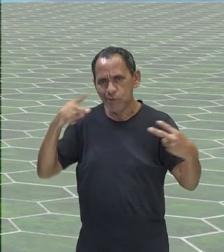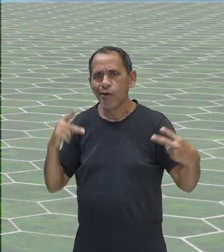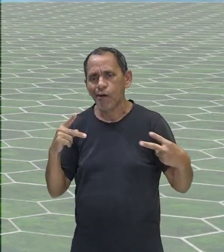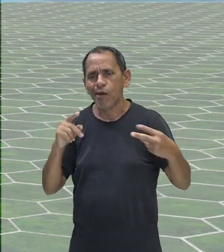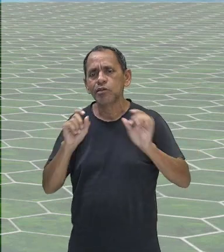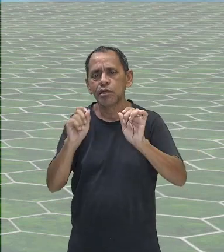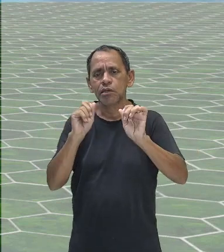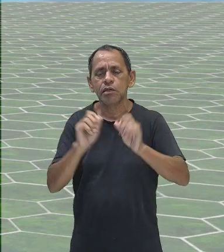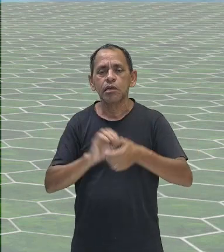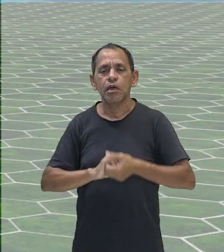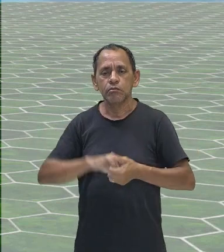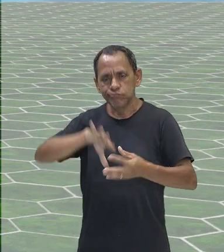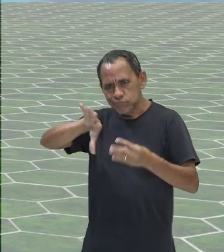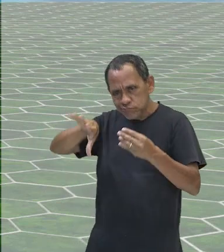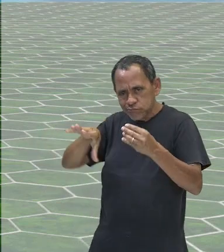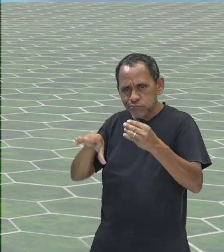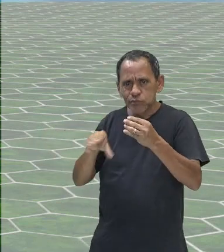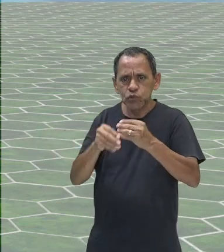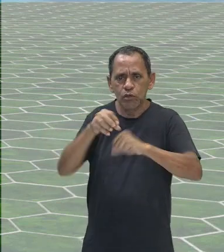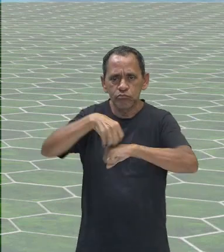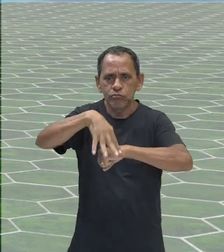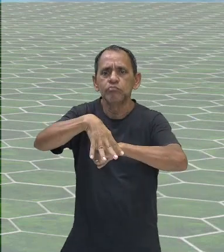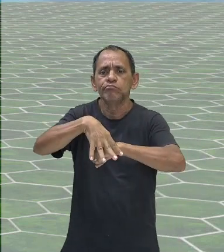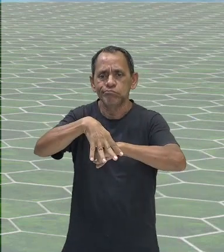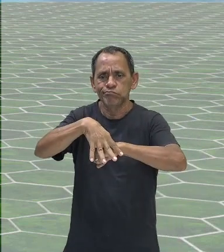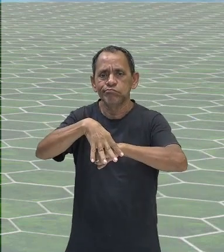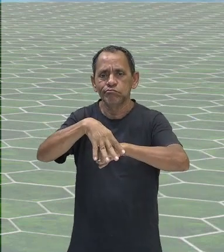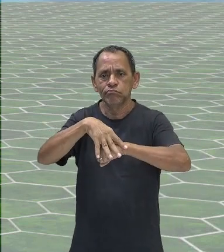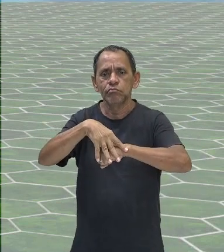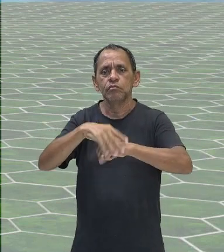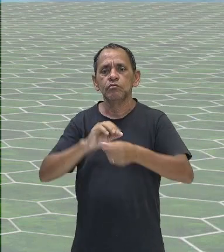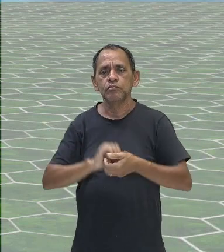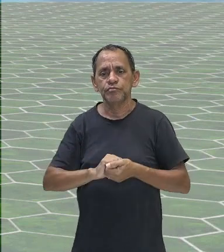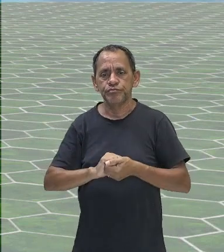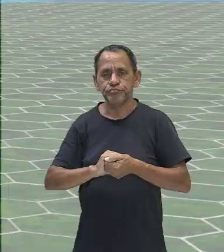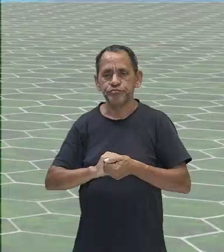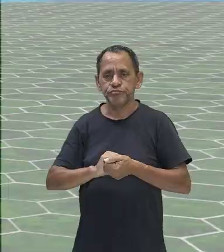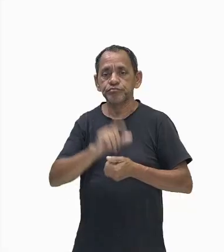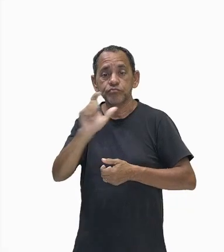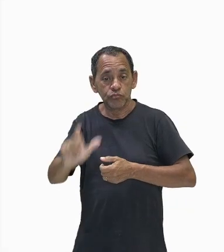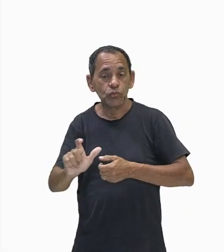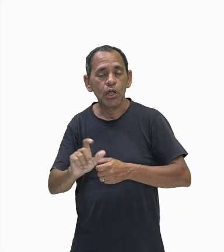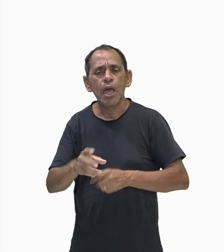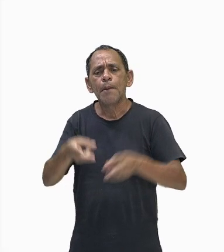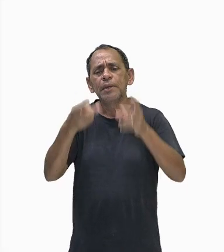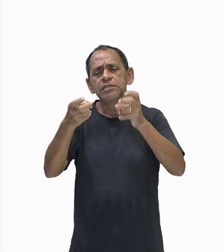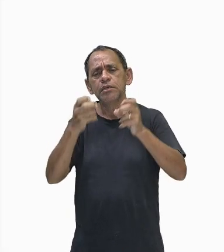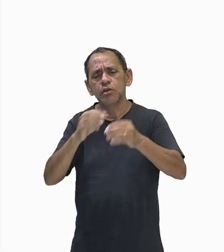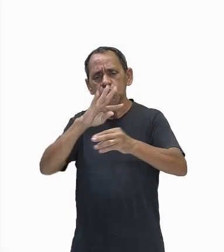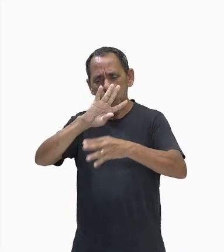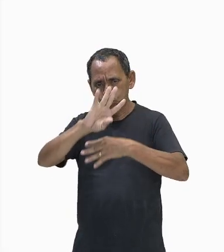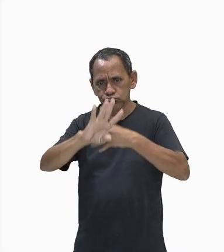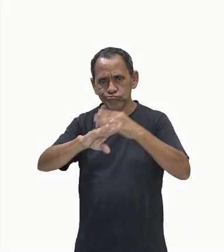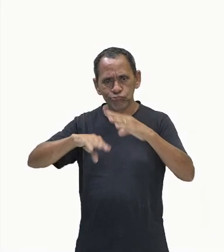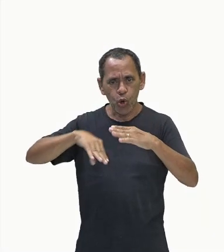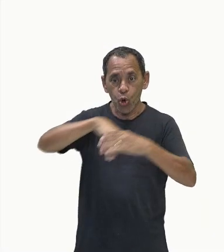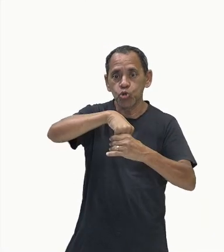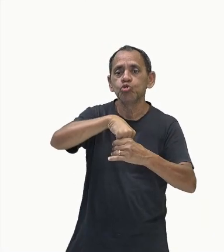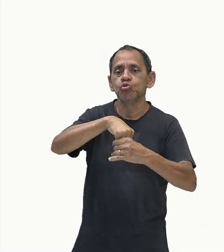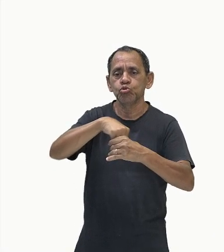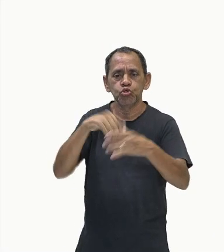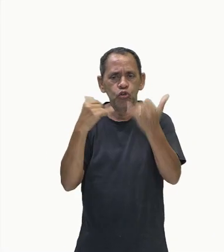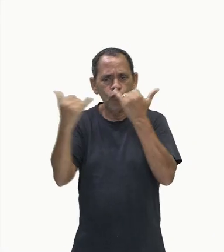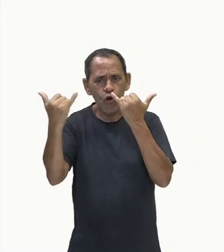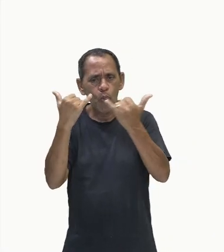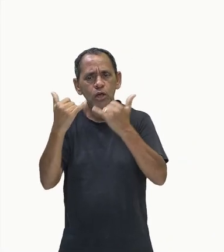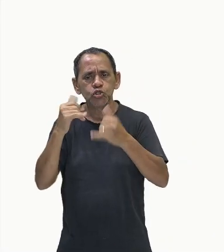é carregado ali, que é transmitido pelo indivíduo. Vejam que é um conjunto, né, de